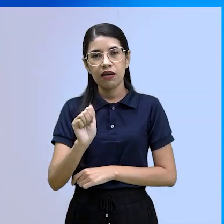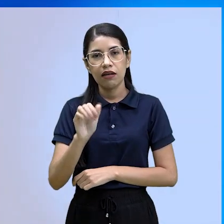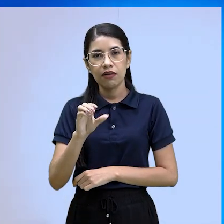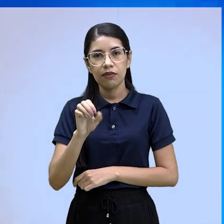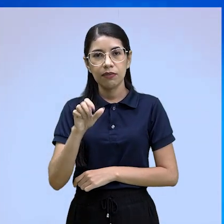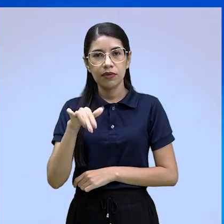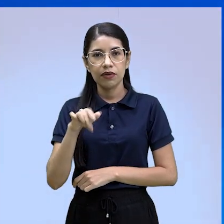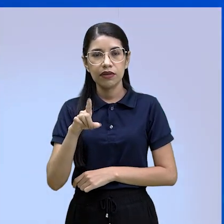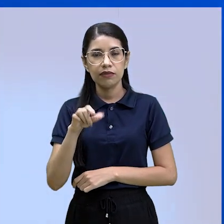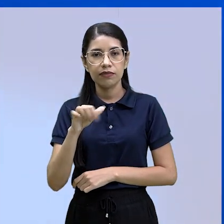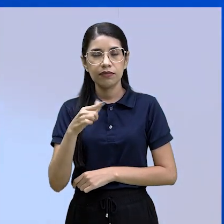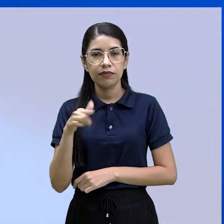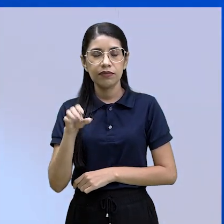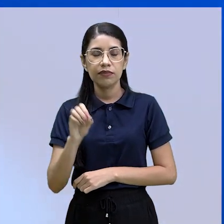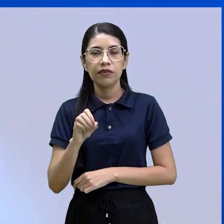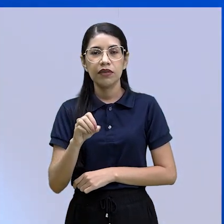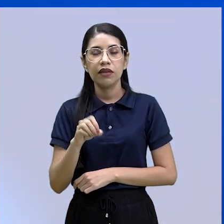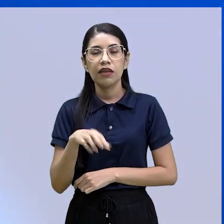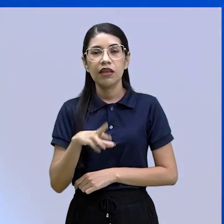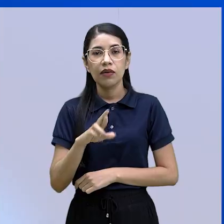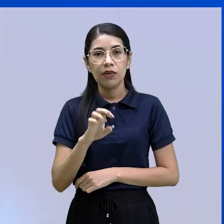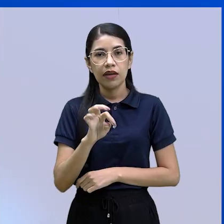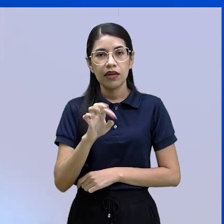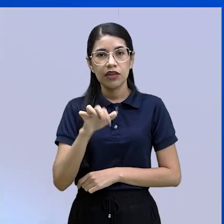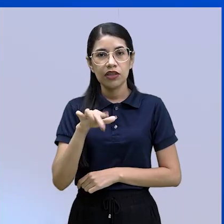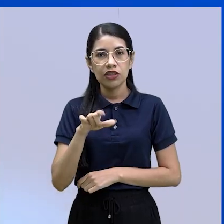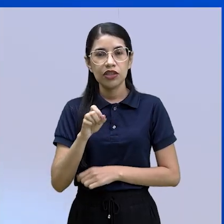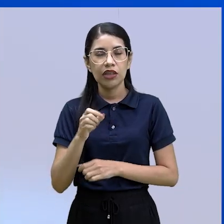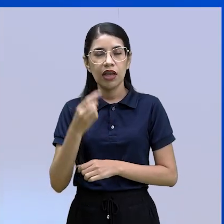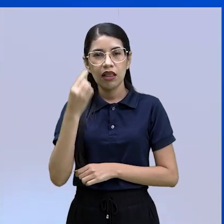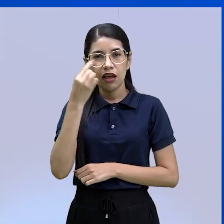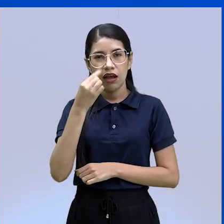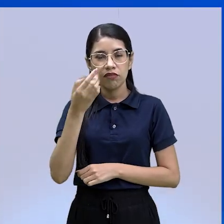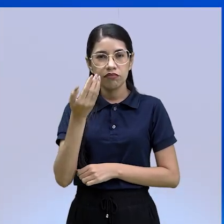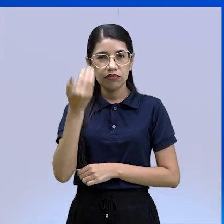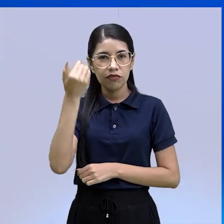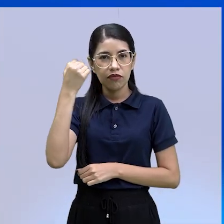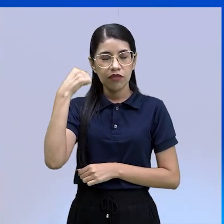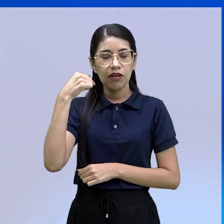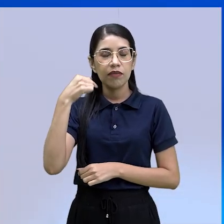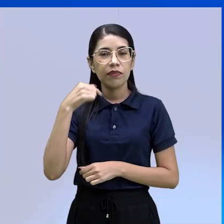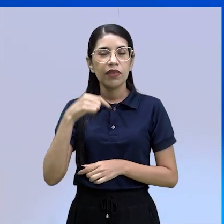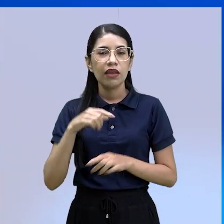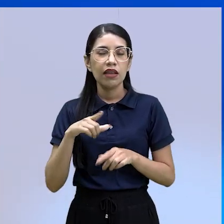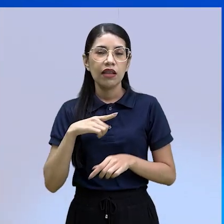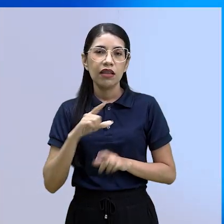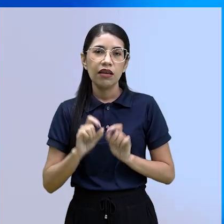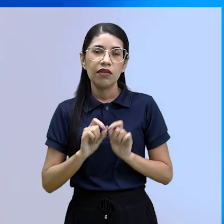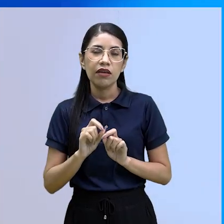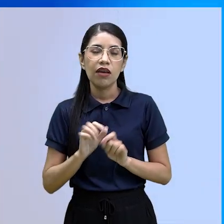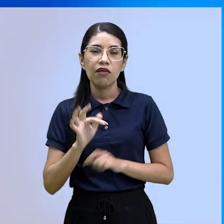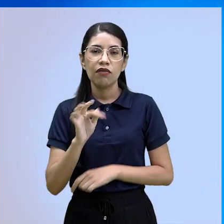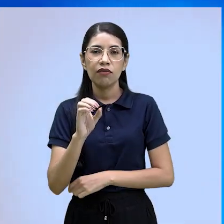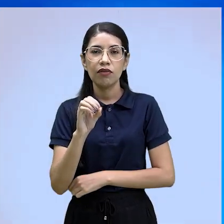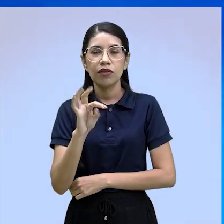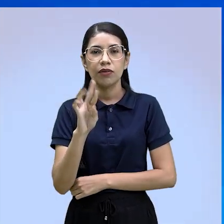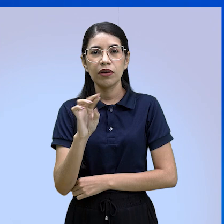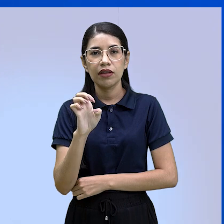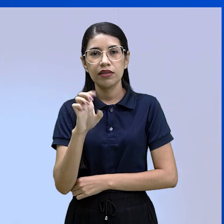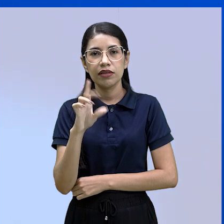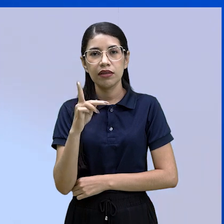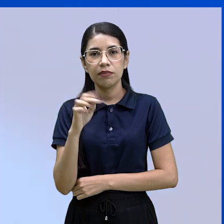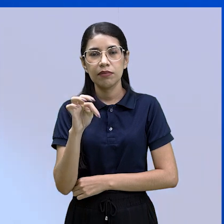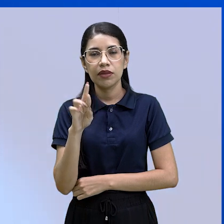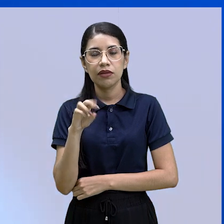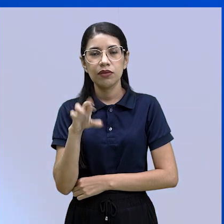A retina, ela está localizada no fundo do olho, lá no fundinho, contém fotorreceptores que